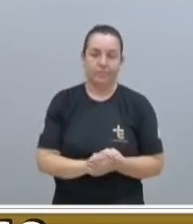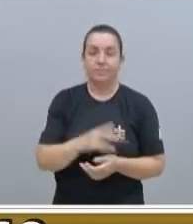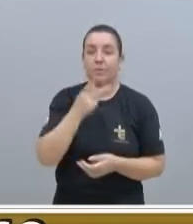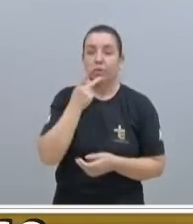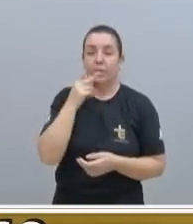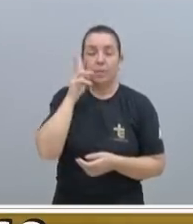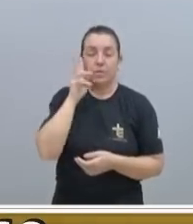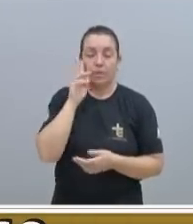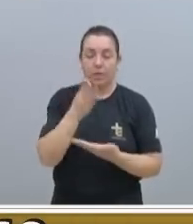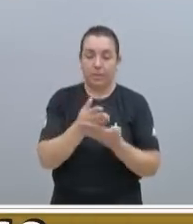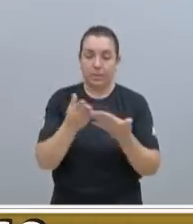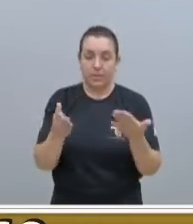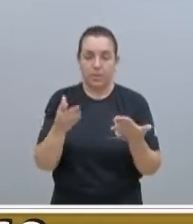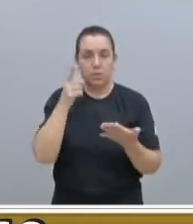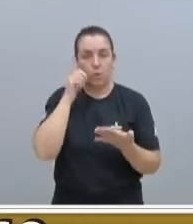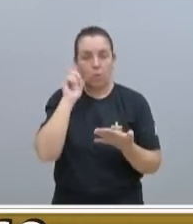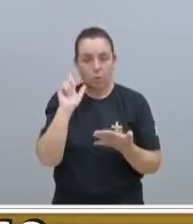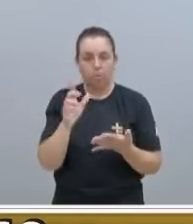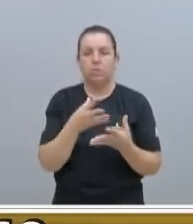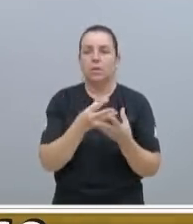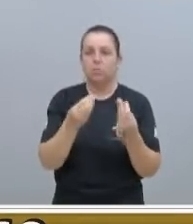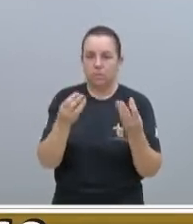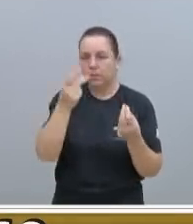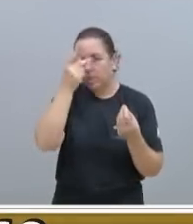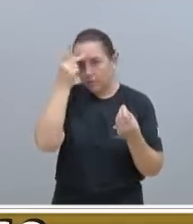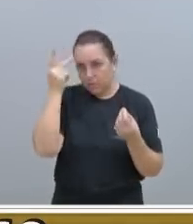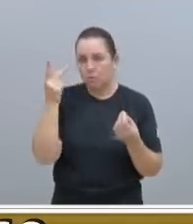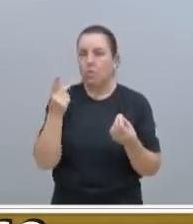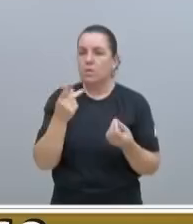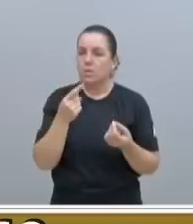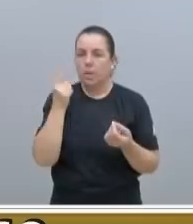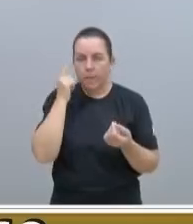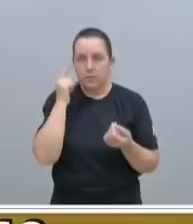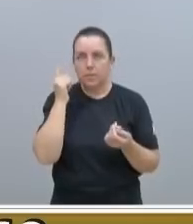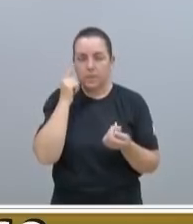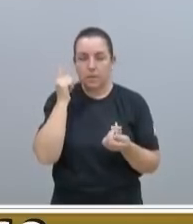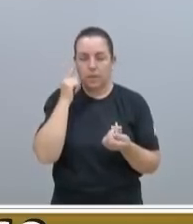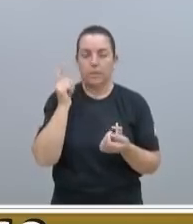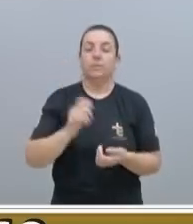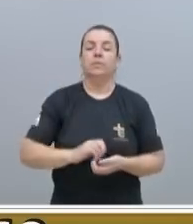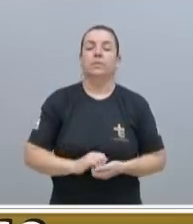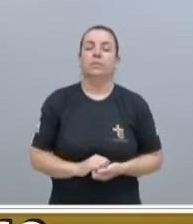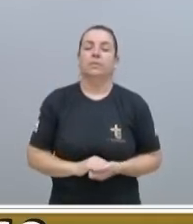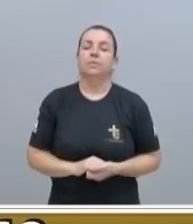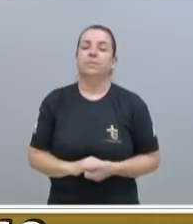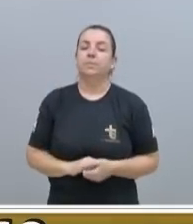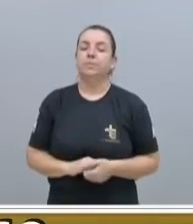e ontem deu o que falar quando eu contei numa outra circunstância